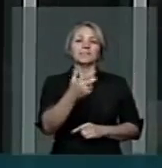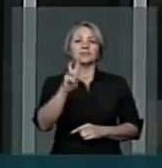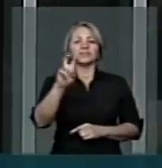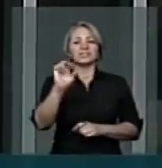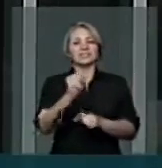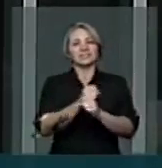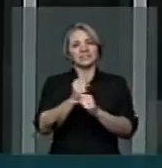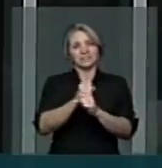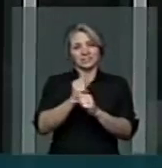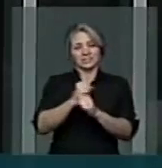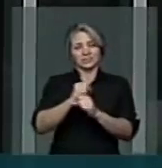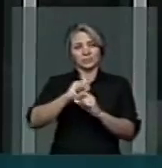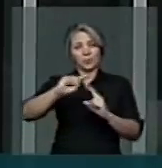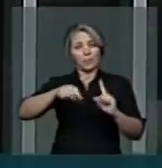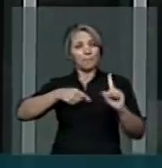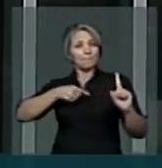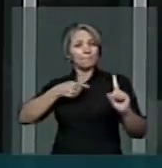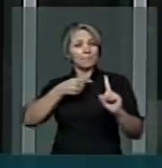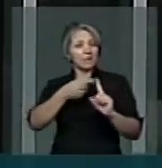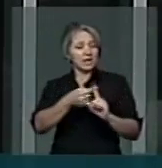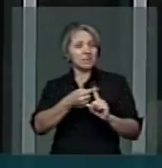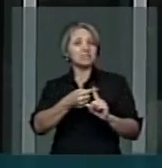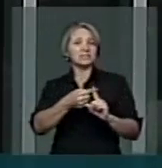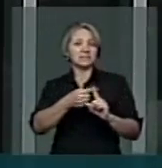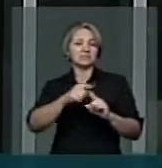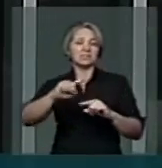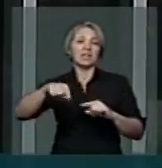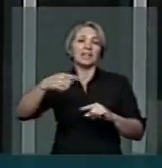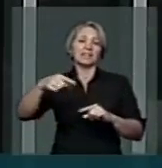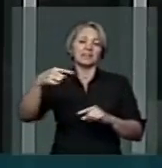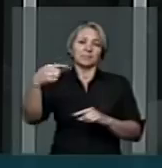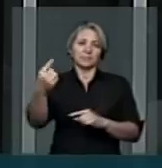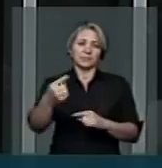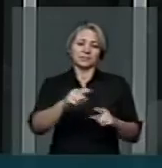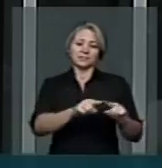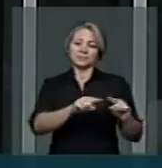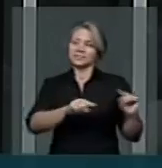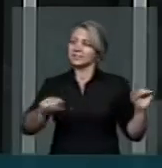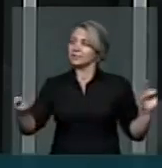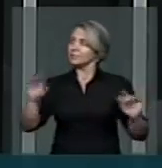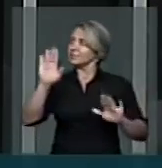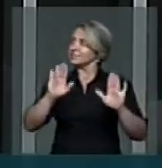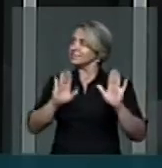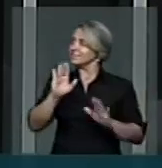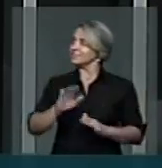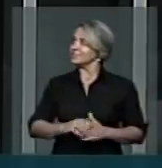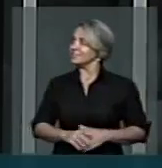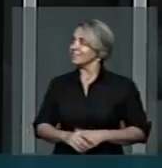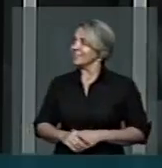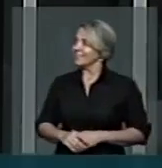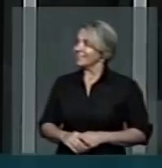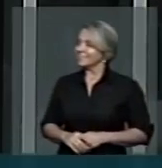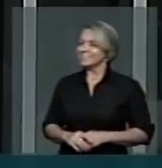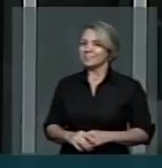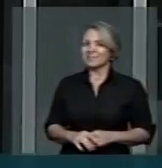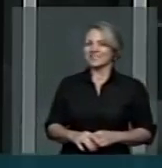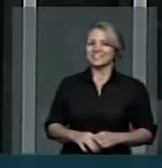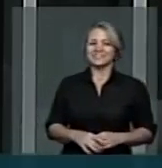anos, prorrogáveis por iguais e sucessivos períodos, ou seja, a vida